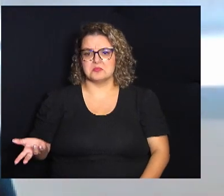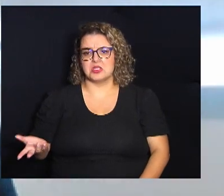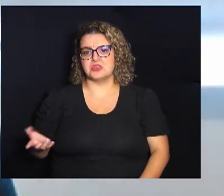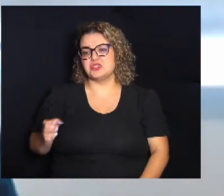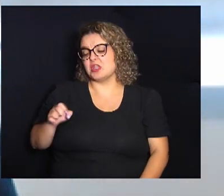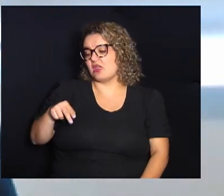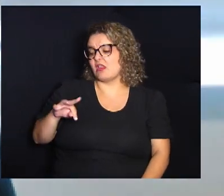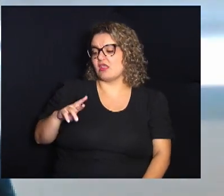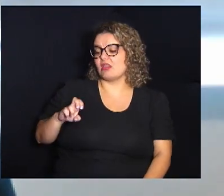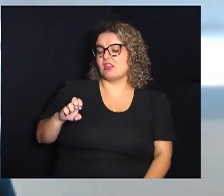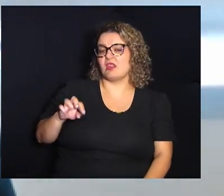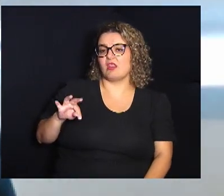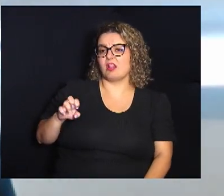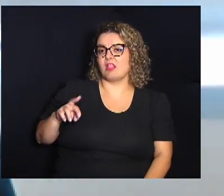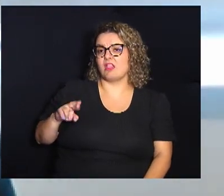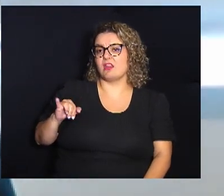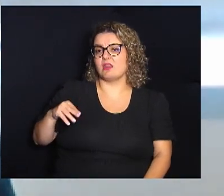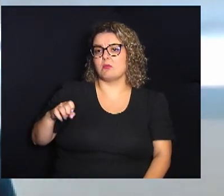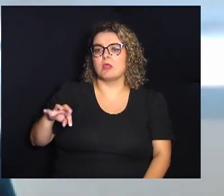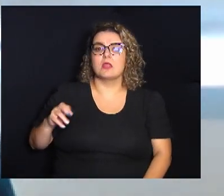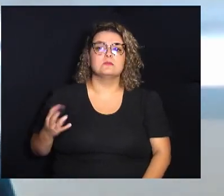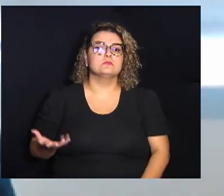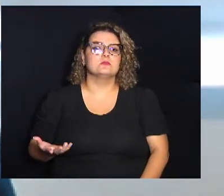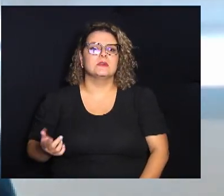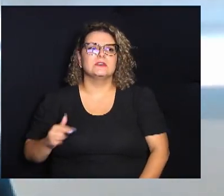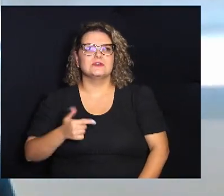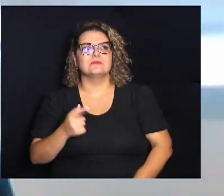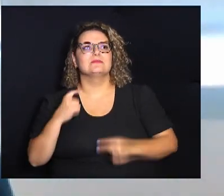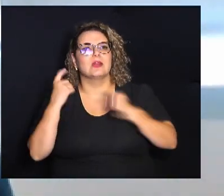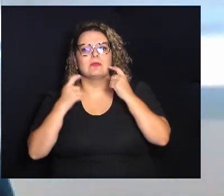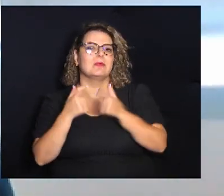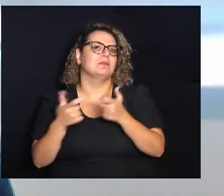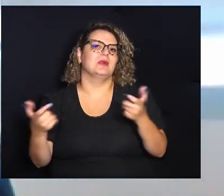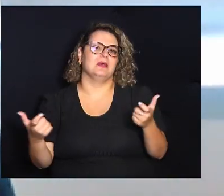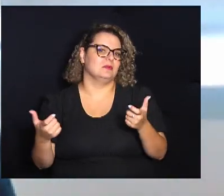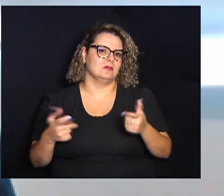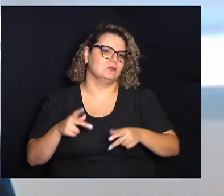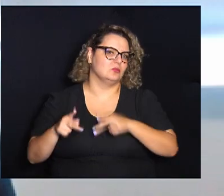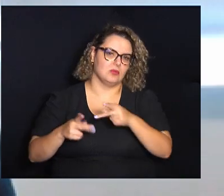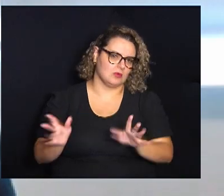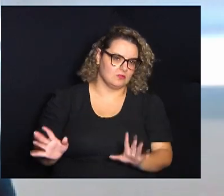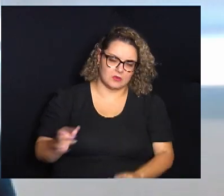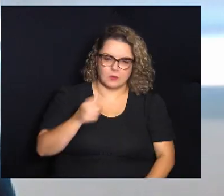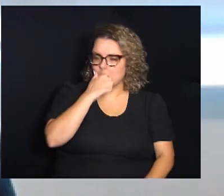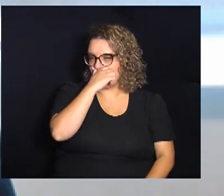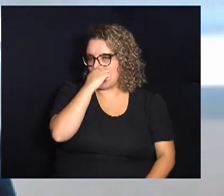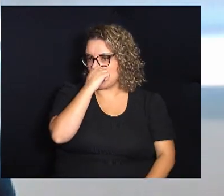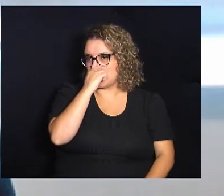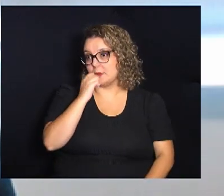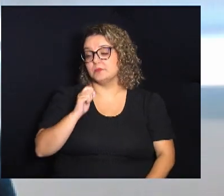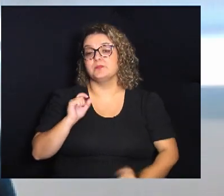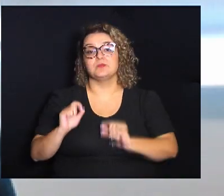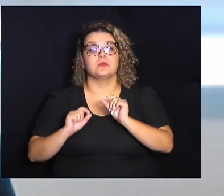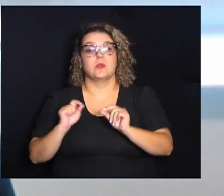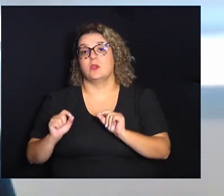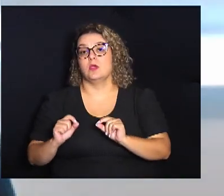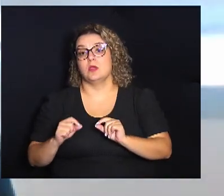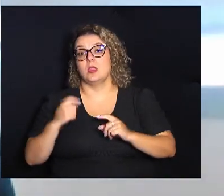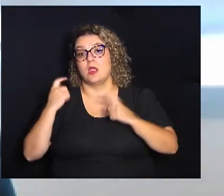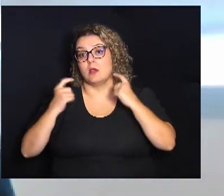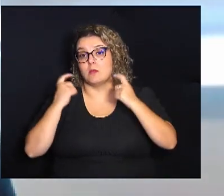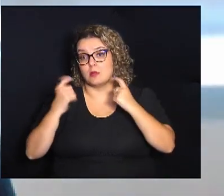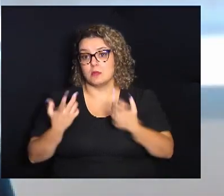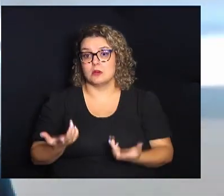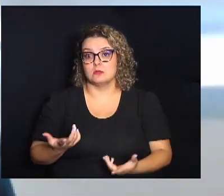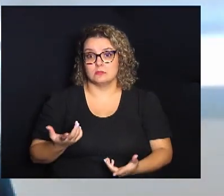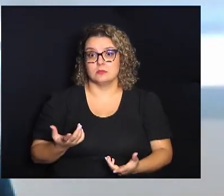entretenimento. Então, já não há mais tanta preocupação por parte da população. A preocupação que permanece é, sim,